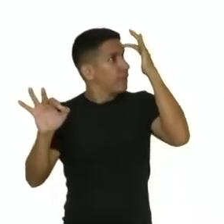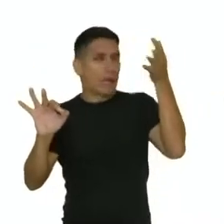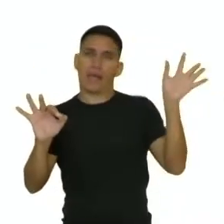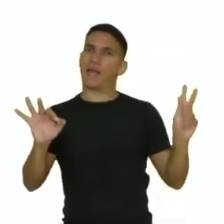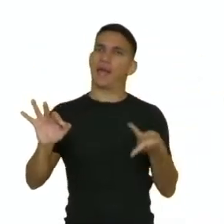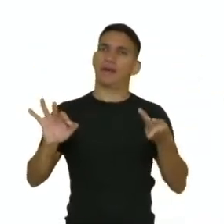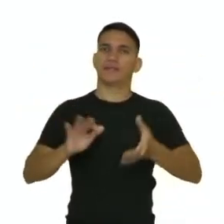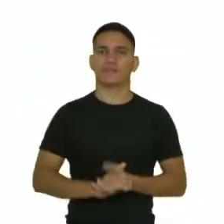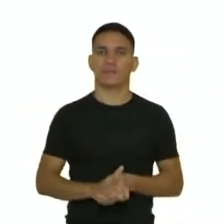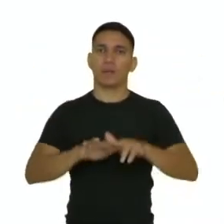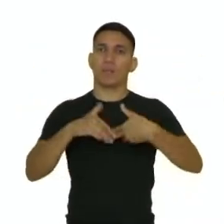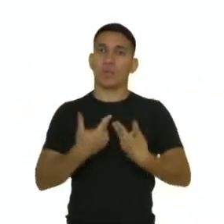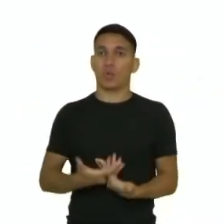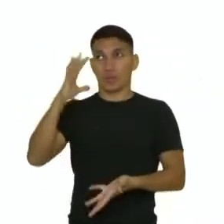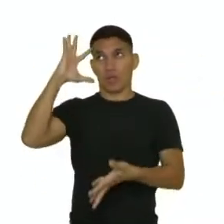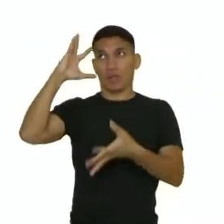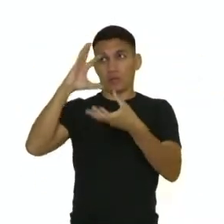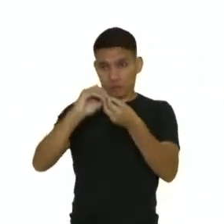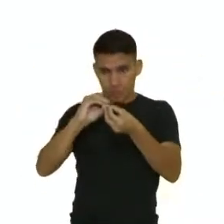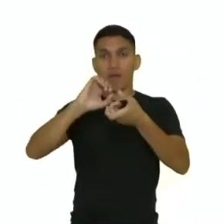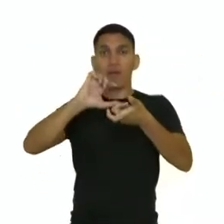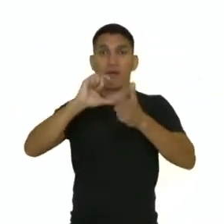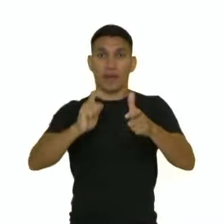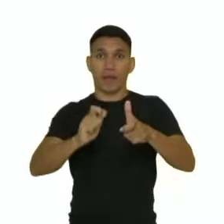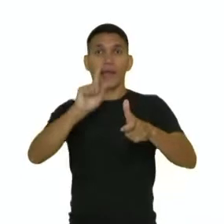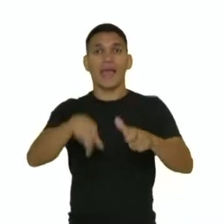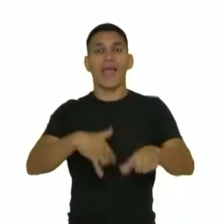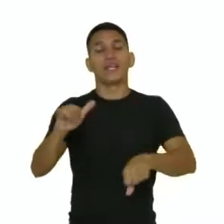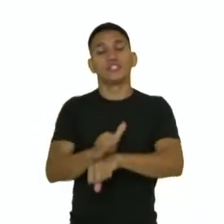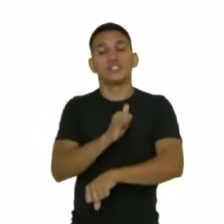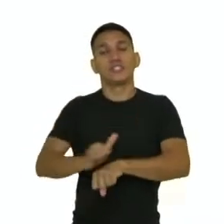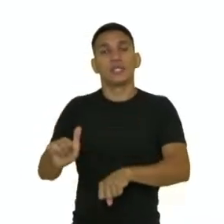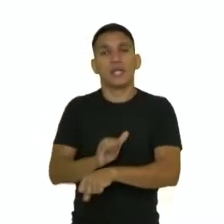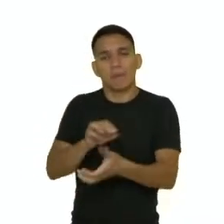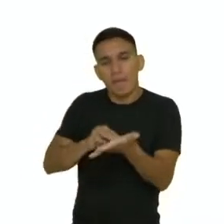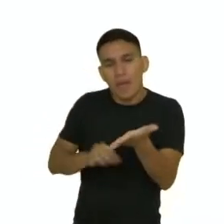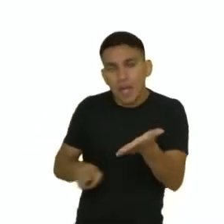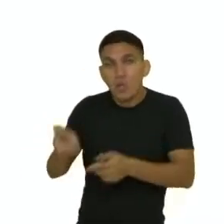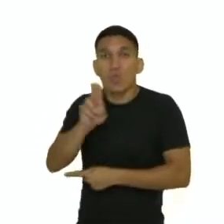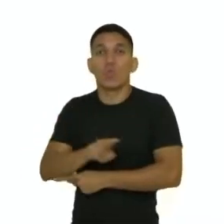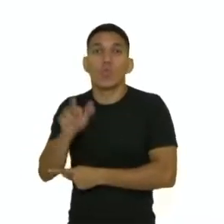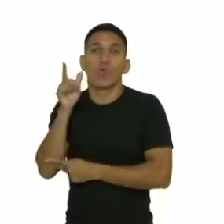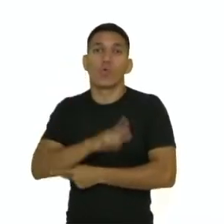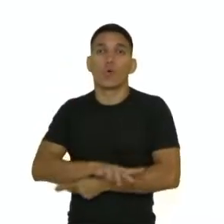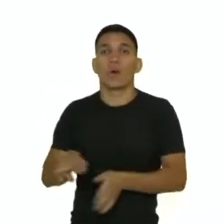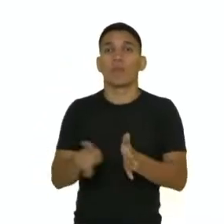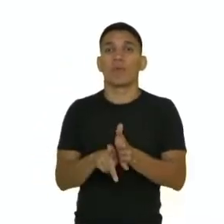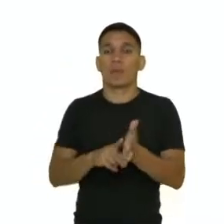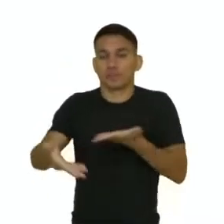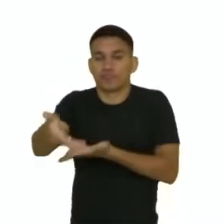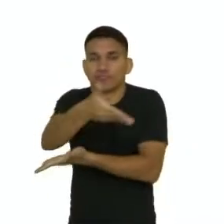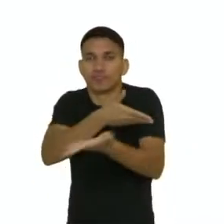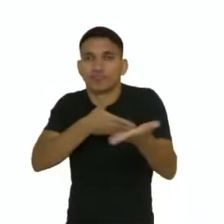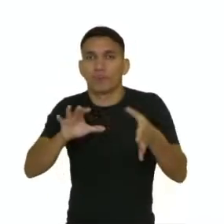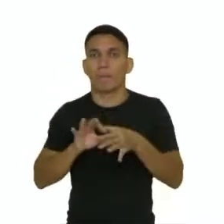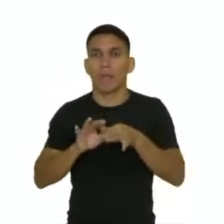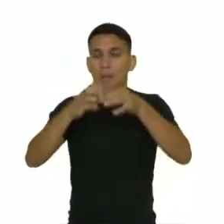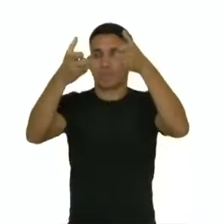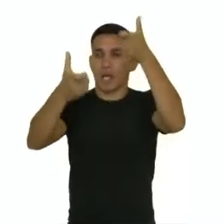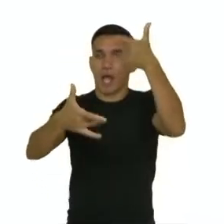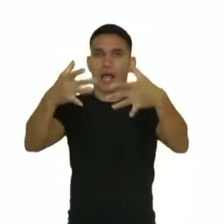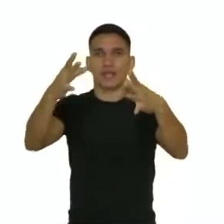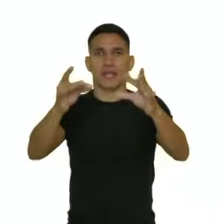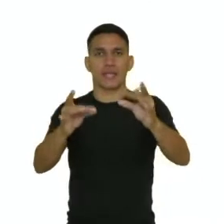incorreto. A lógica, então, são métodos, né, para serem aplicados em relação à argumentação, em relação